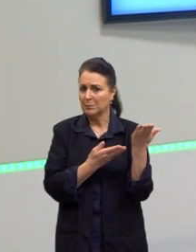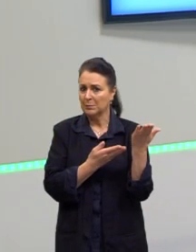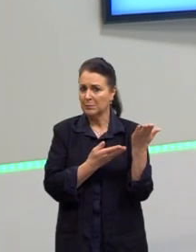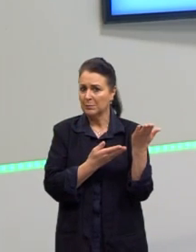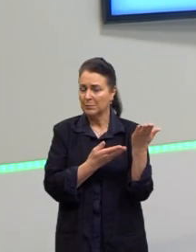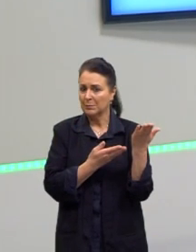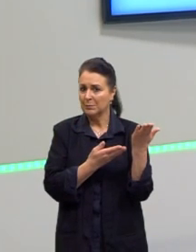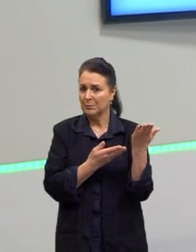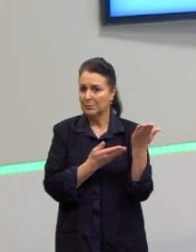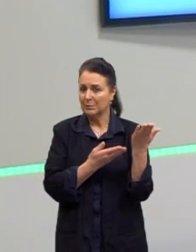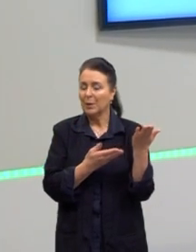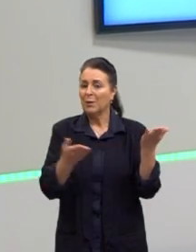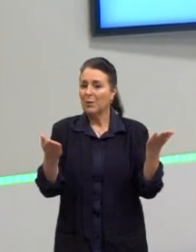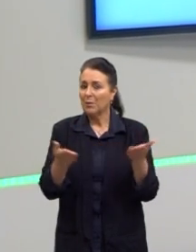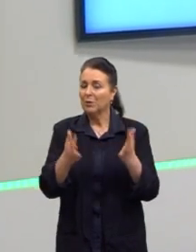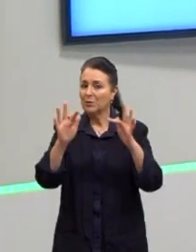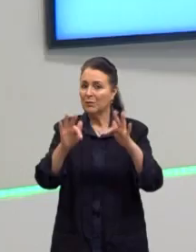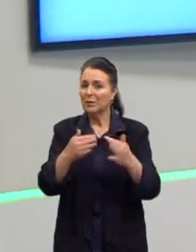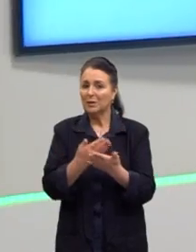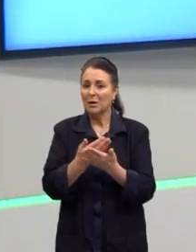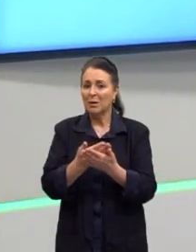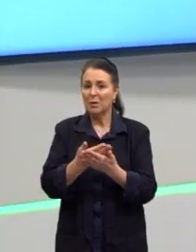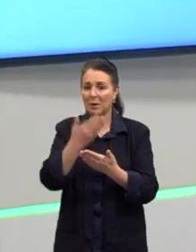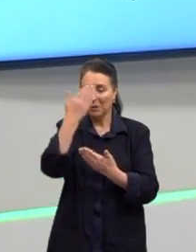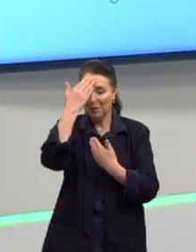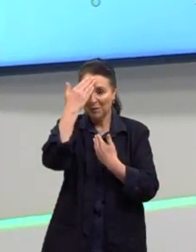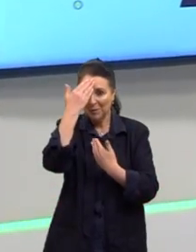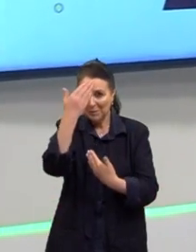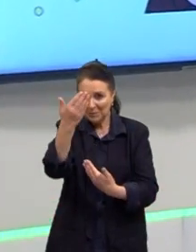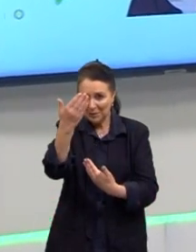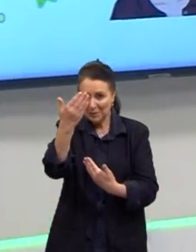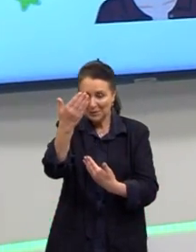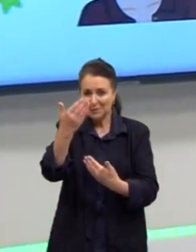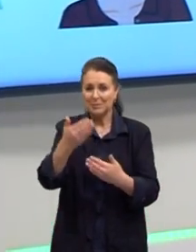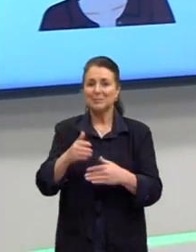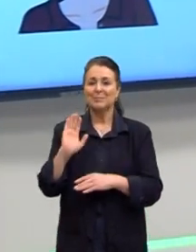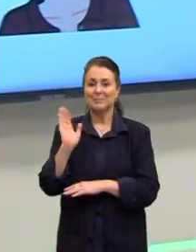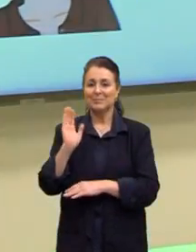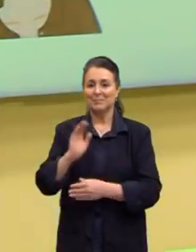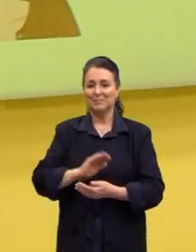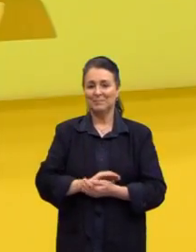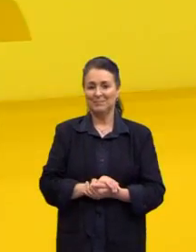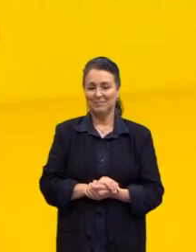era isso por hoje então muito obrigada Thank you very much